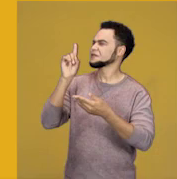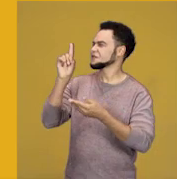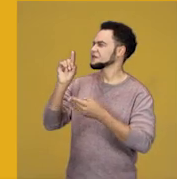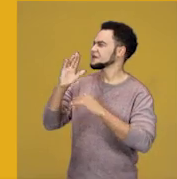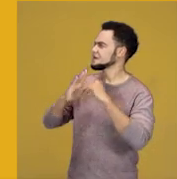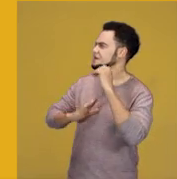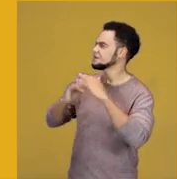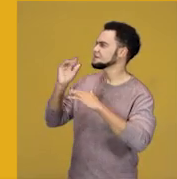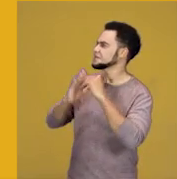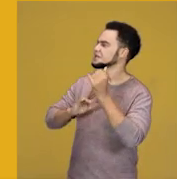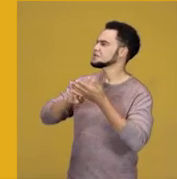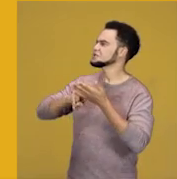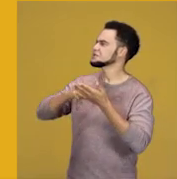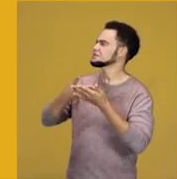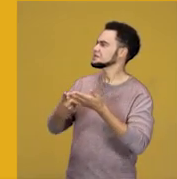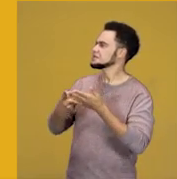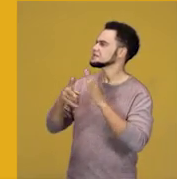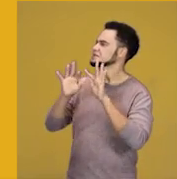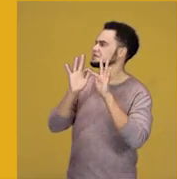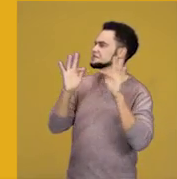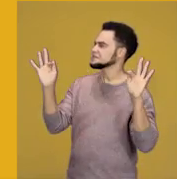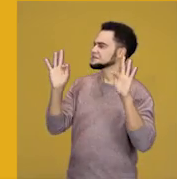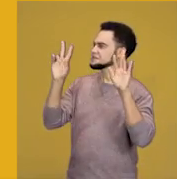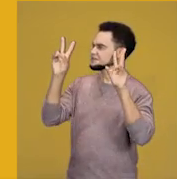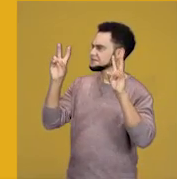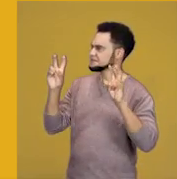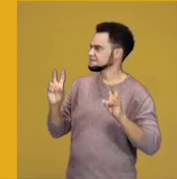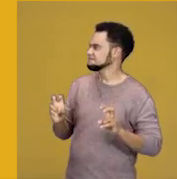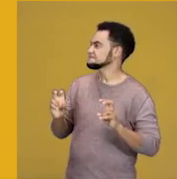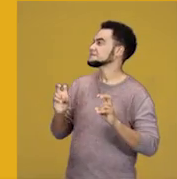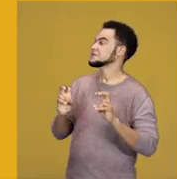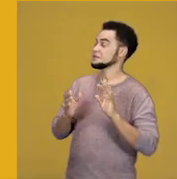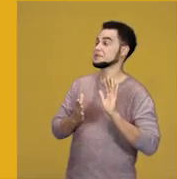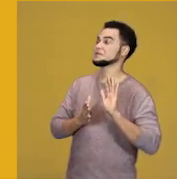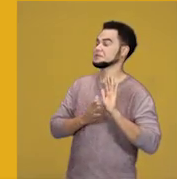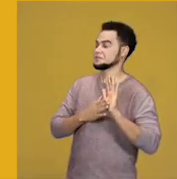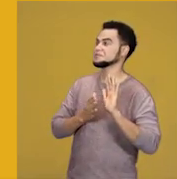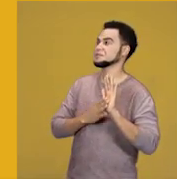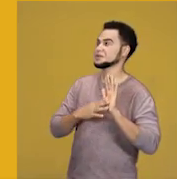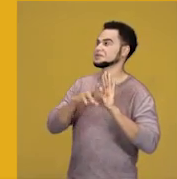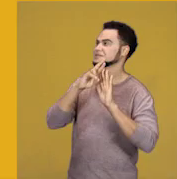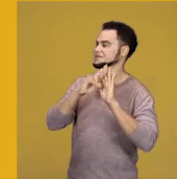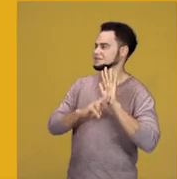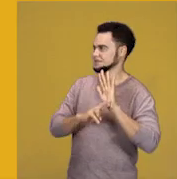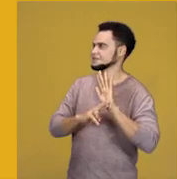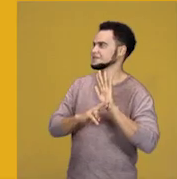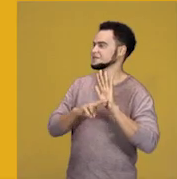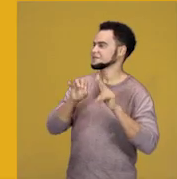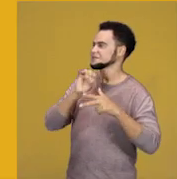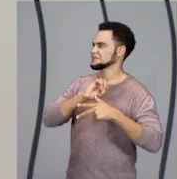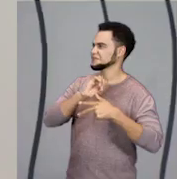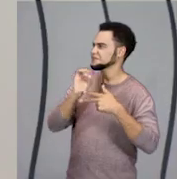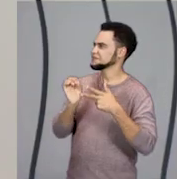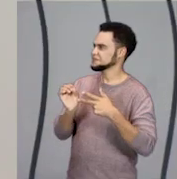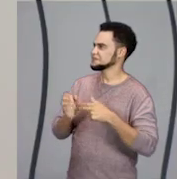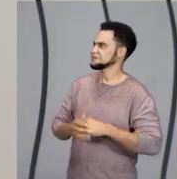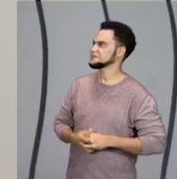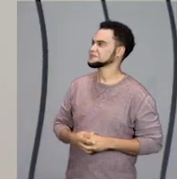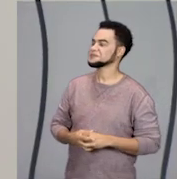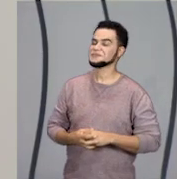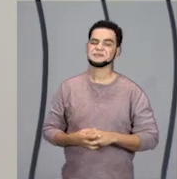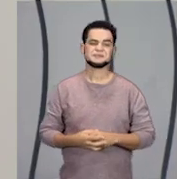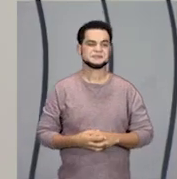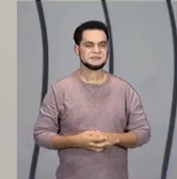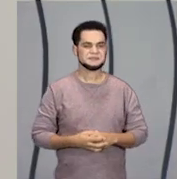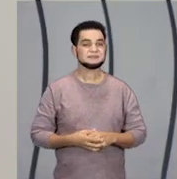de interpretação de frases-tema da proposta de redação do Enem. Então,